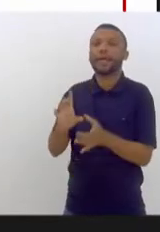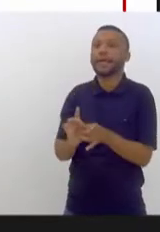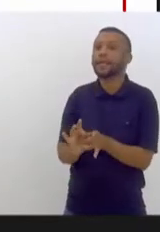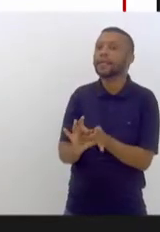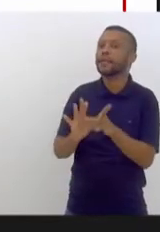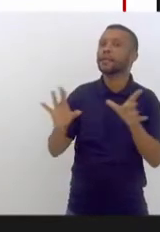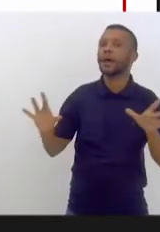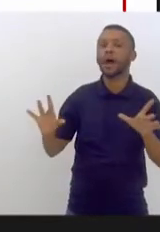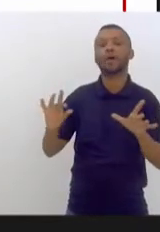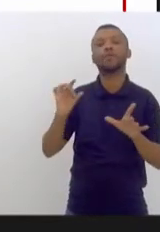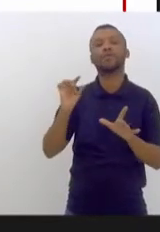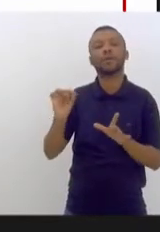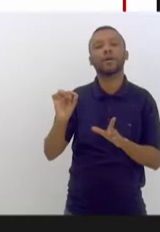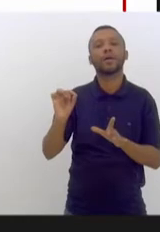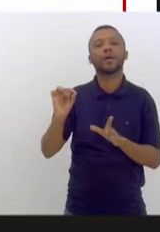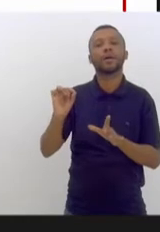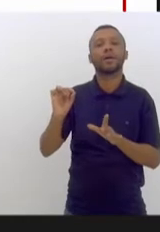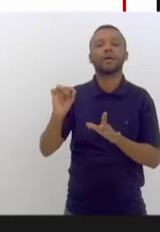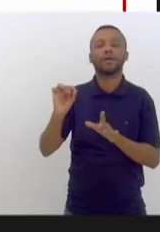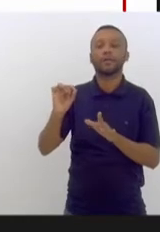repassados desde